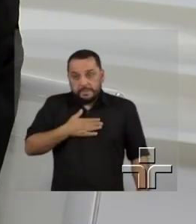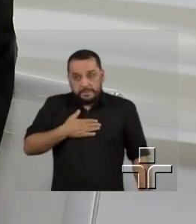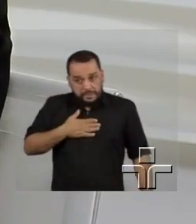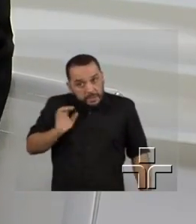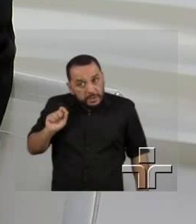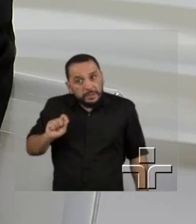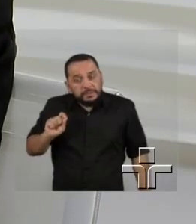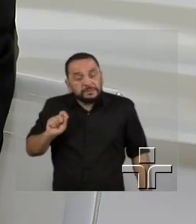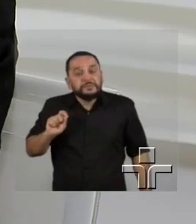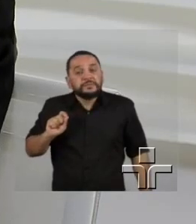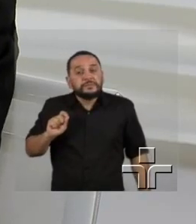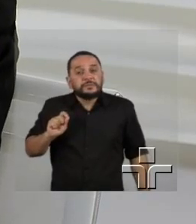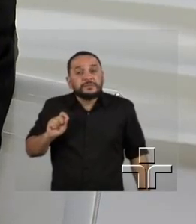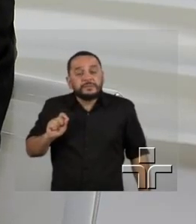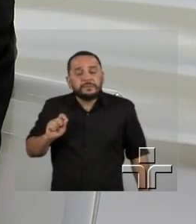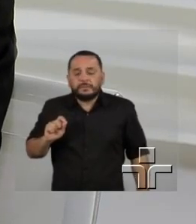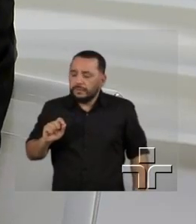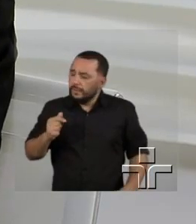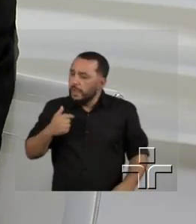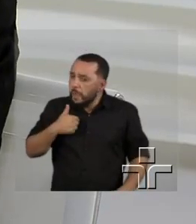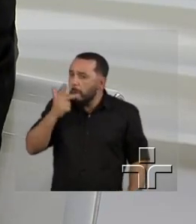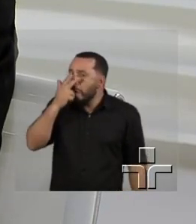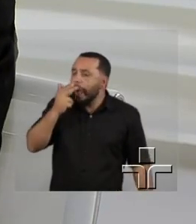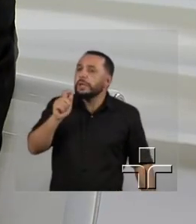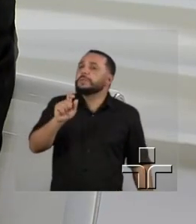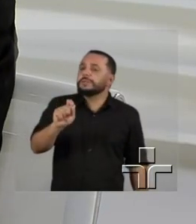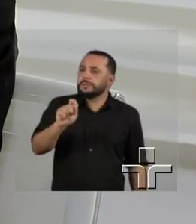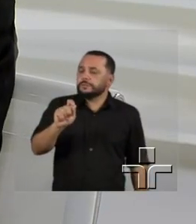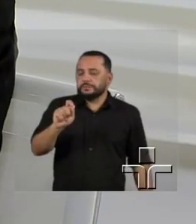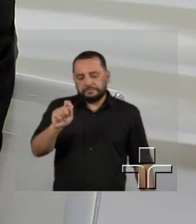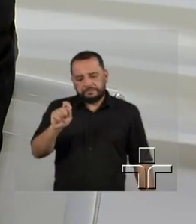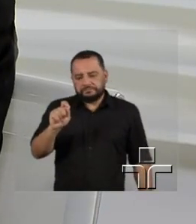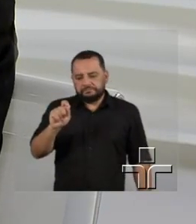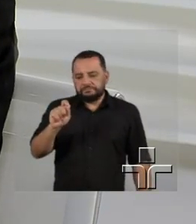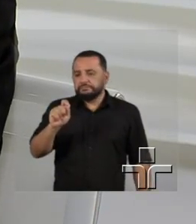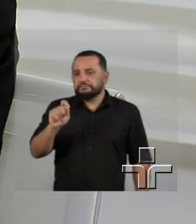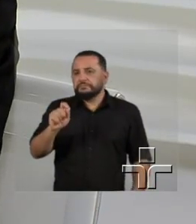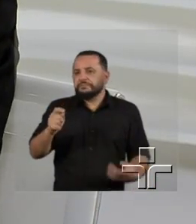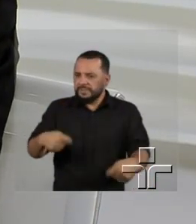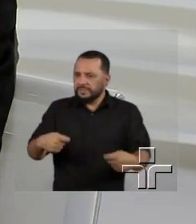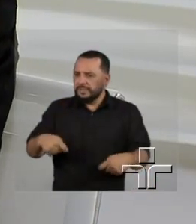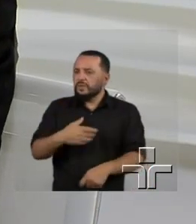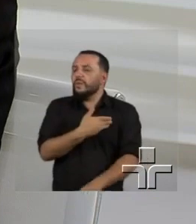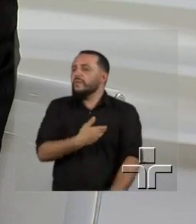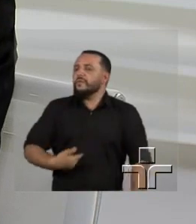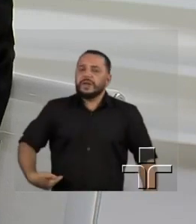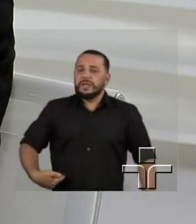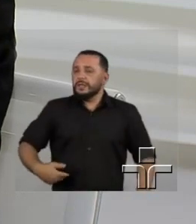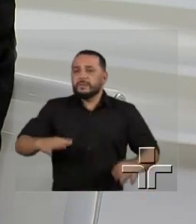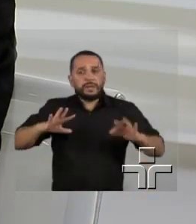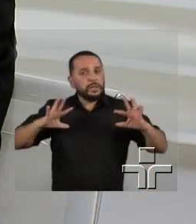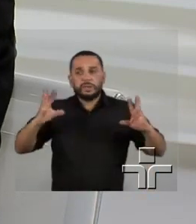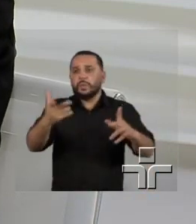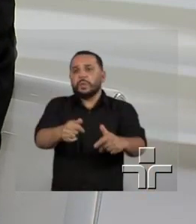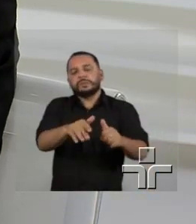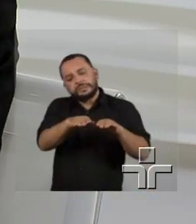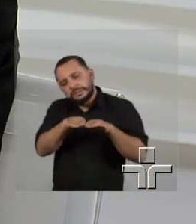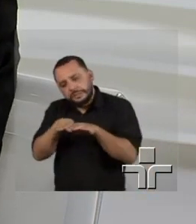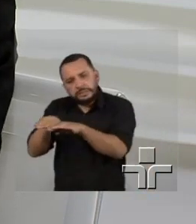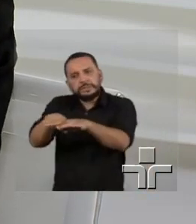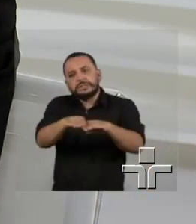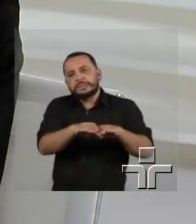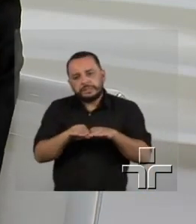que demora 1 ano para marcar uma mamografia lá no serviço de saúde. Não é para mim, eu tenho esse sistema de